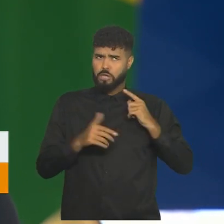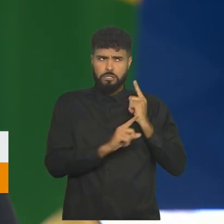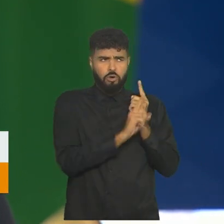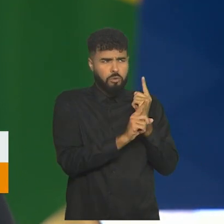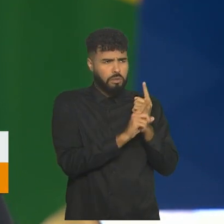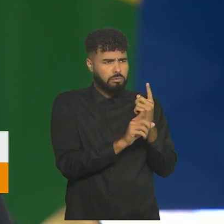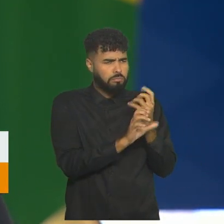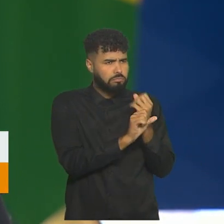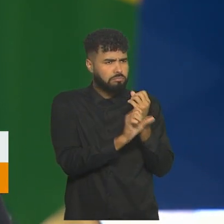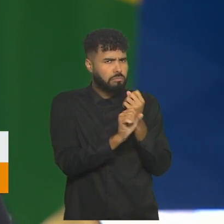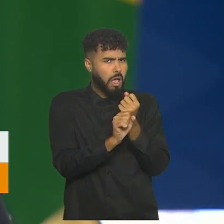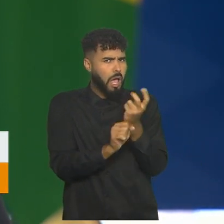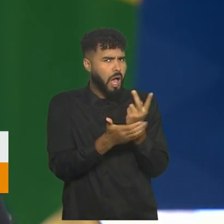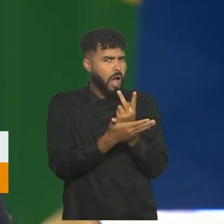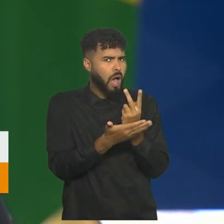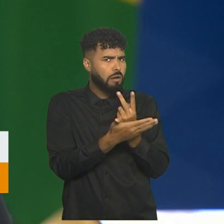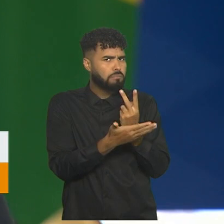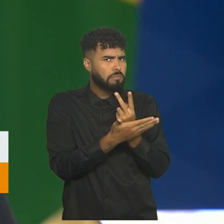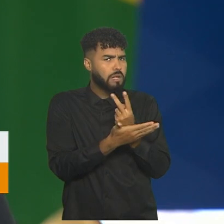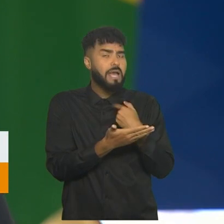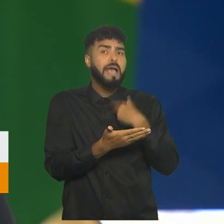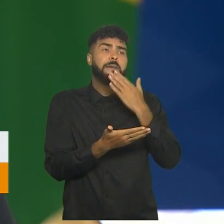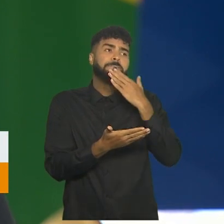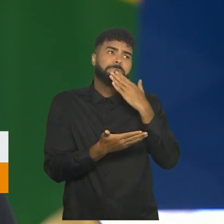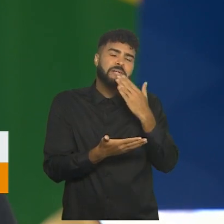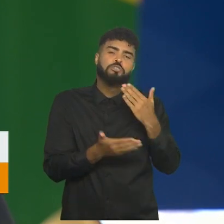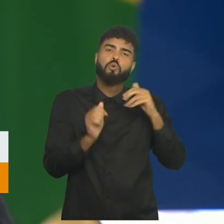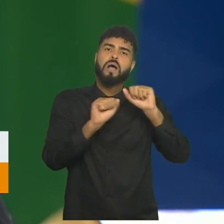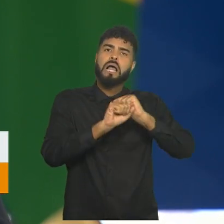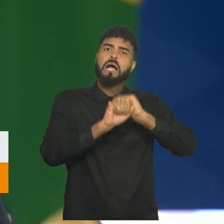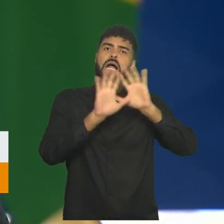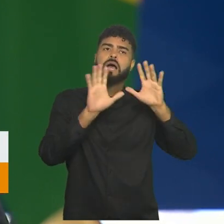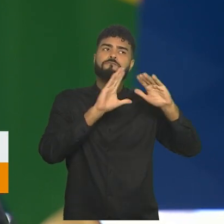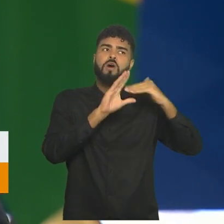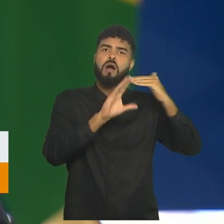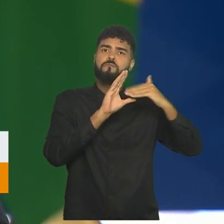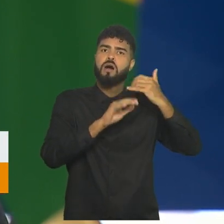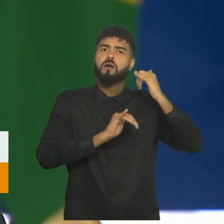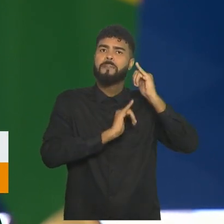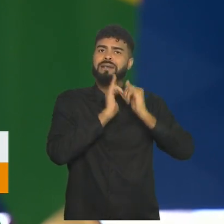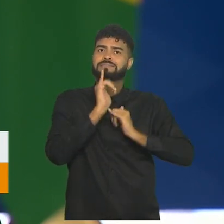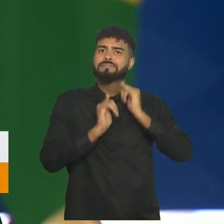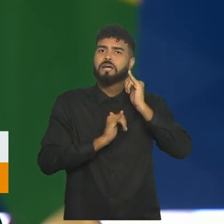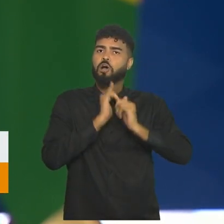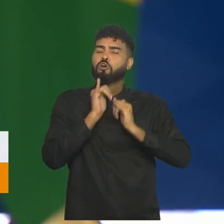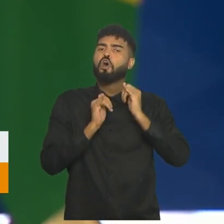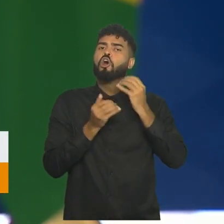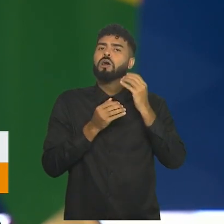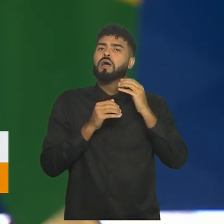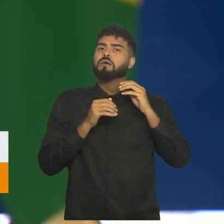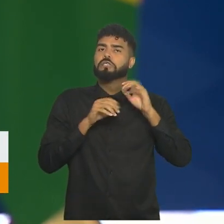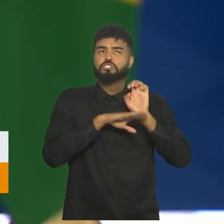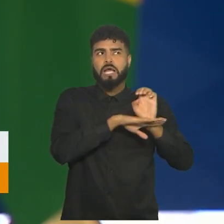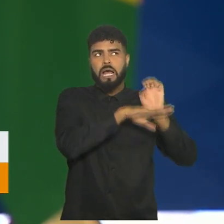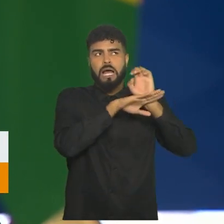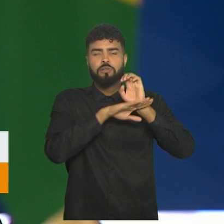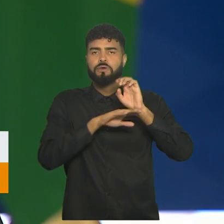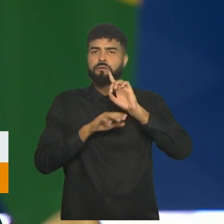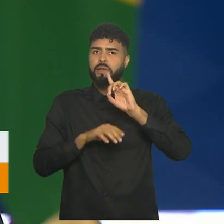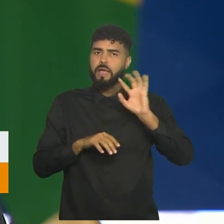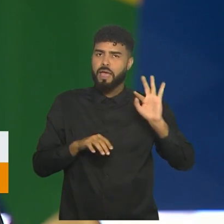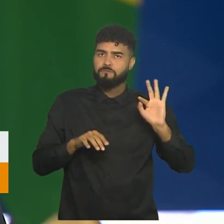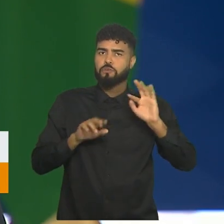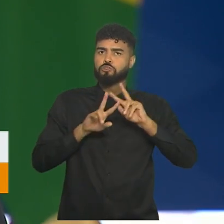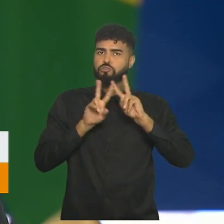esclarecimentos para os estados e também para o Distrito Federal sobre a vacinação de crianças e adolescentes. Dados apontaram que